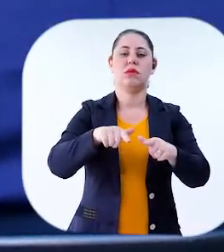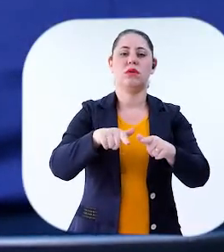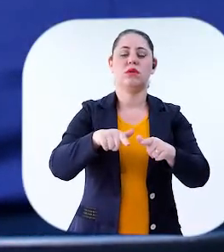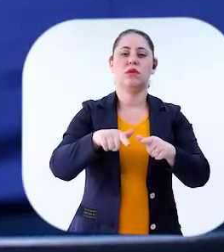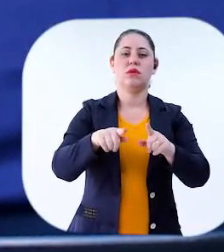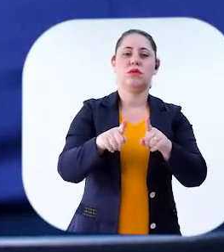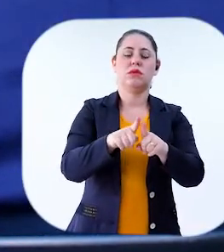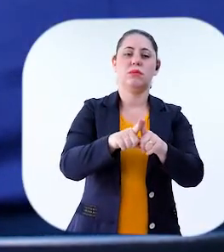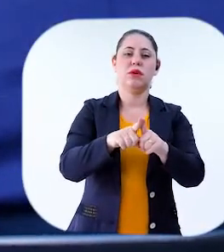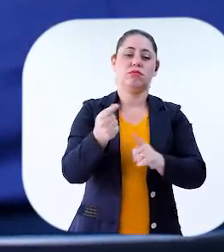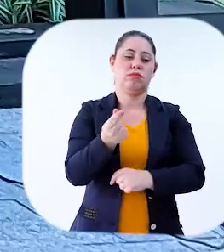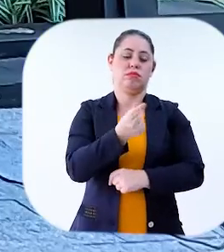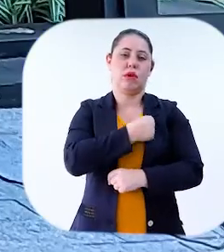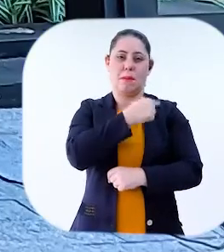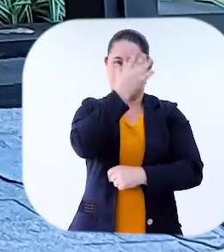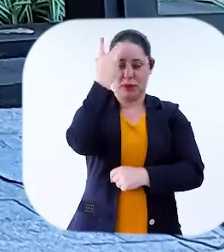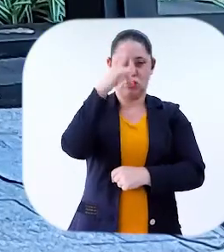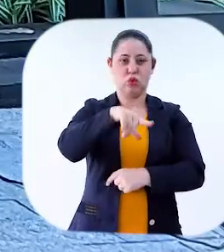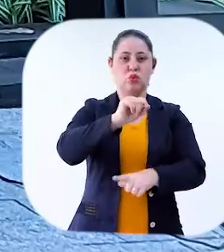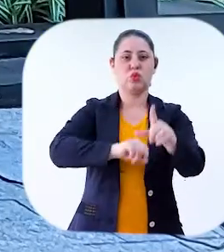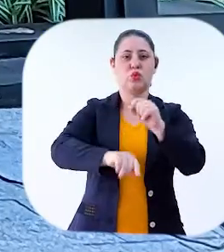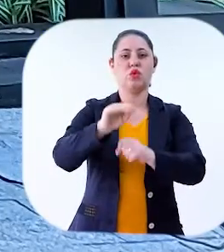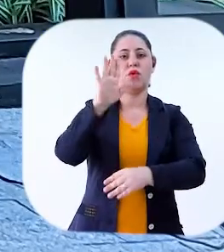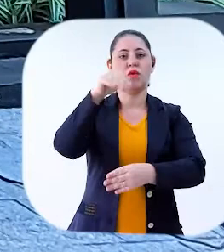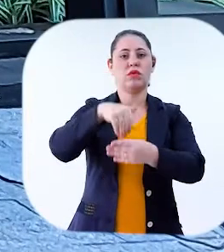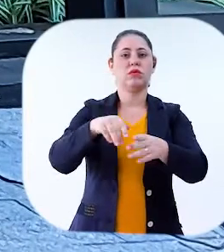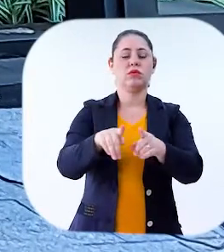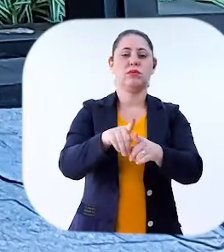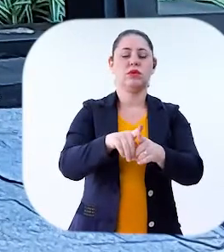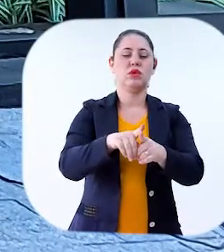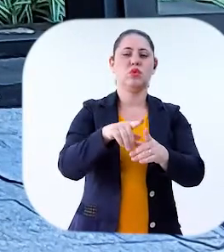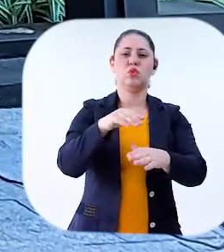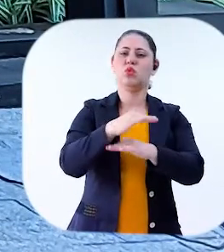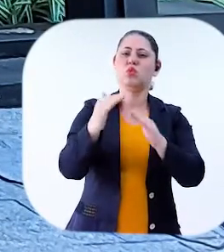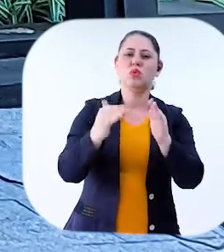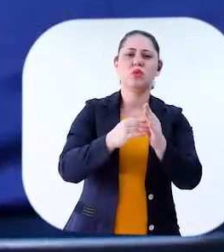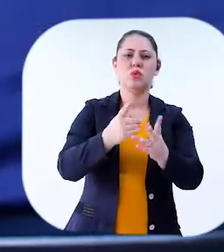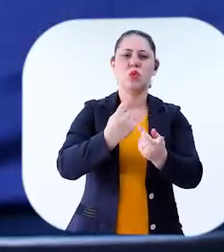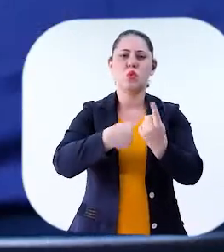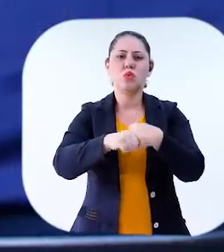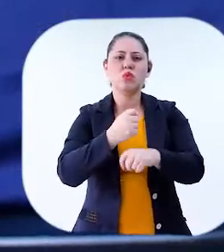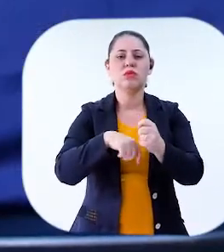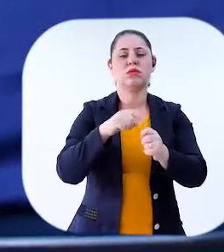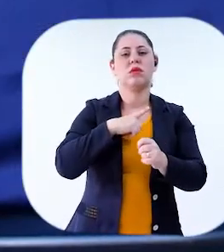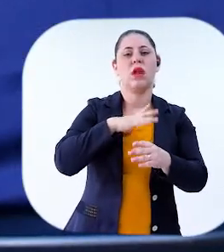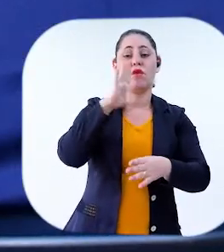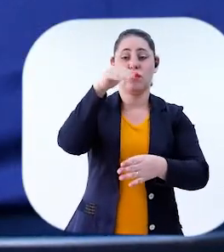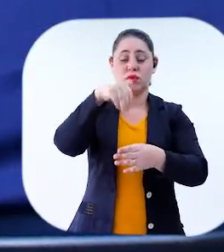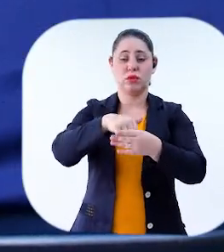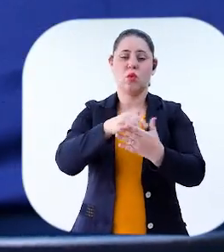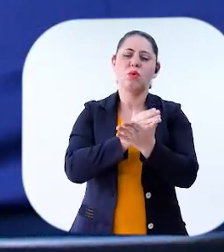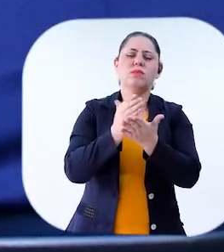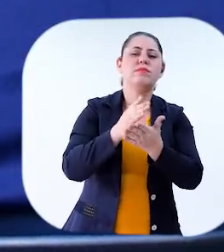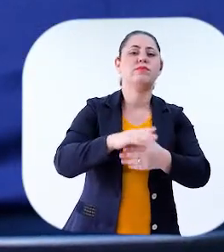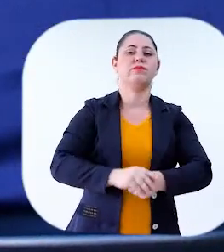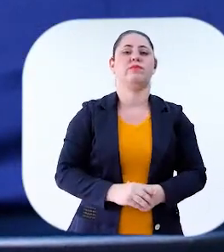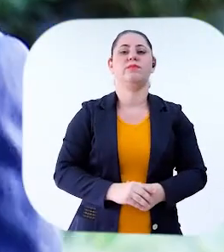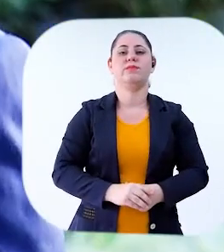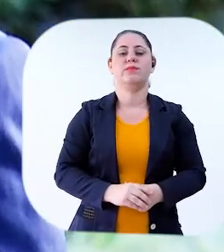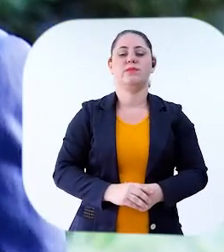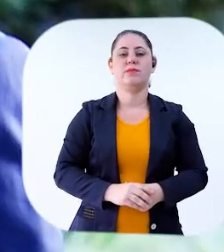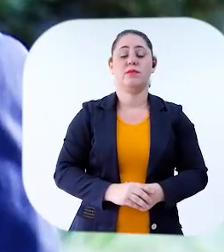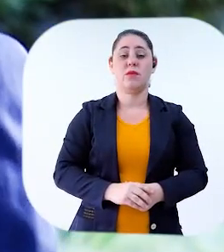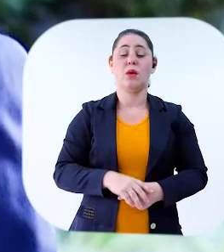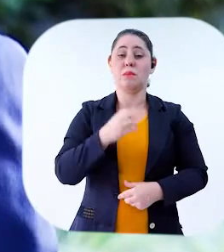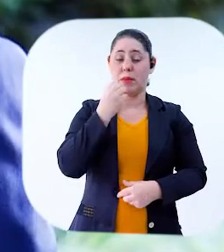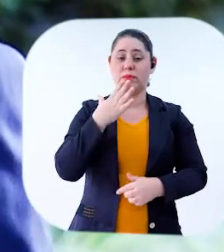a diplomação dos eleitos, e todo o aparato burocrático que acompanha uma eleição. Então, vamos começar daí.